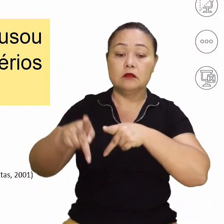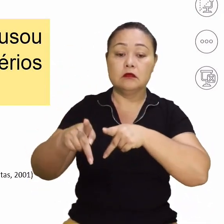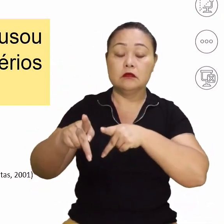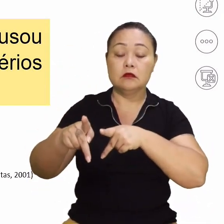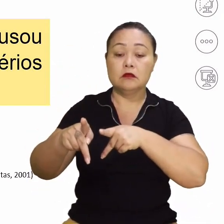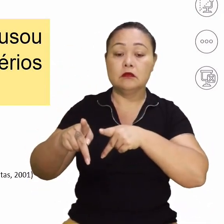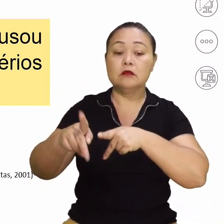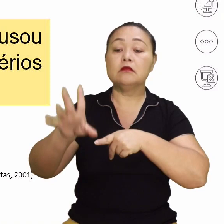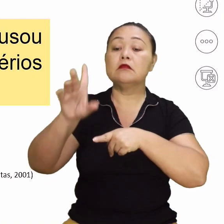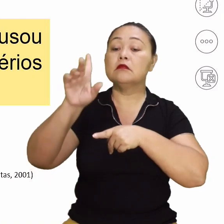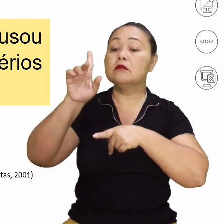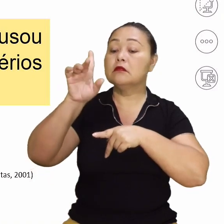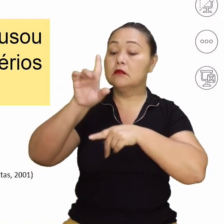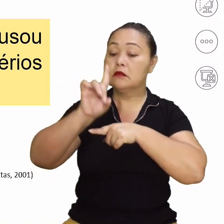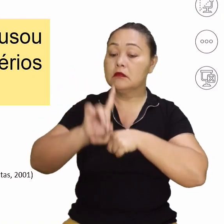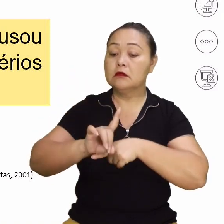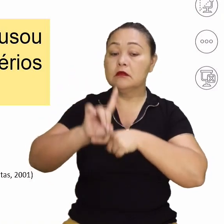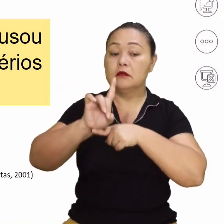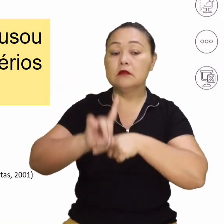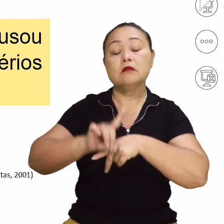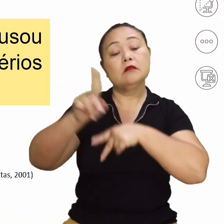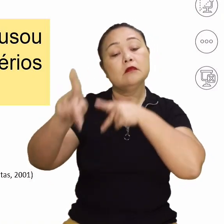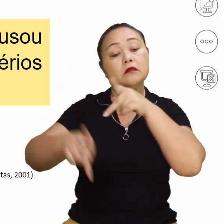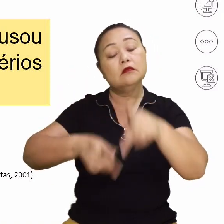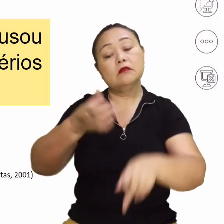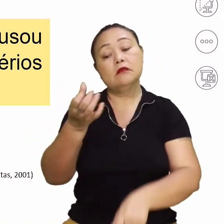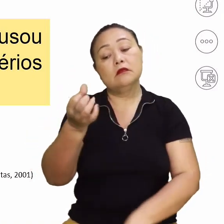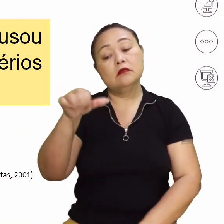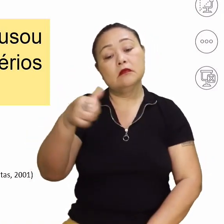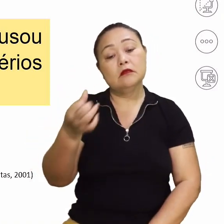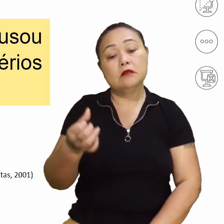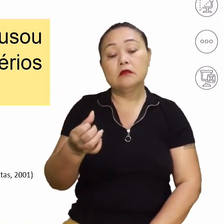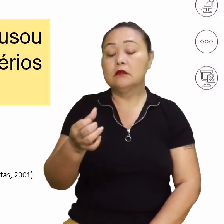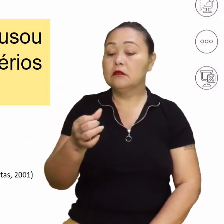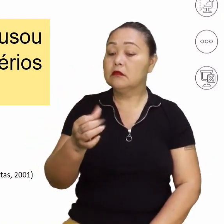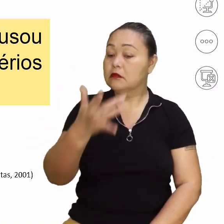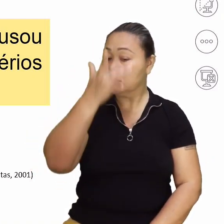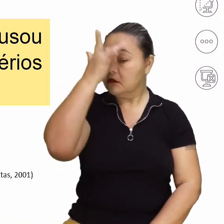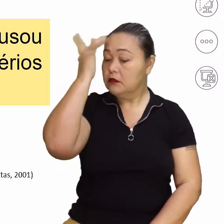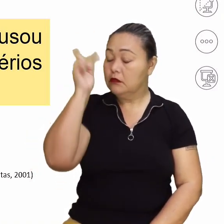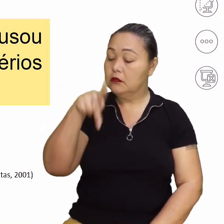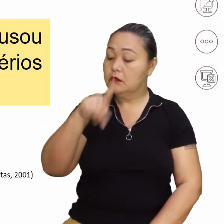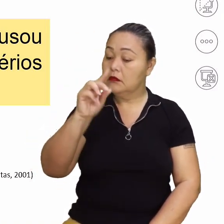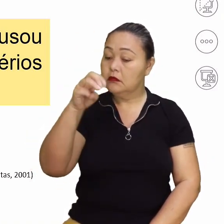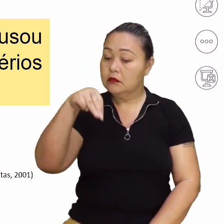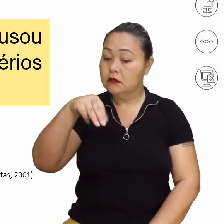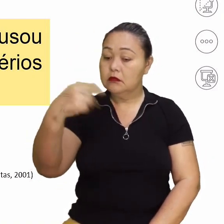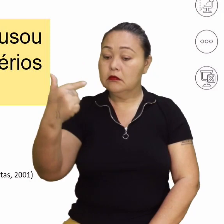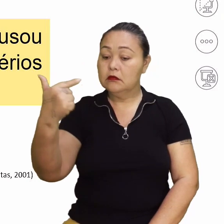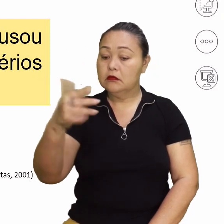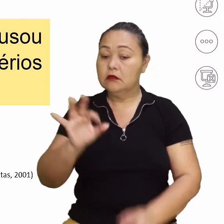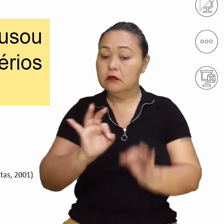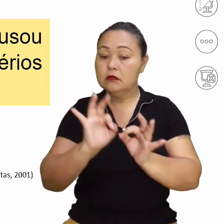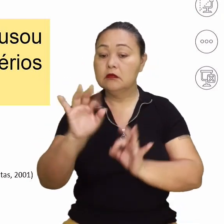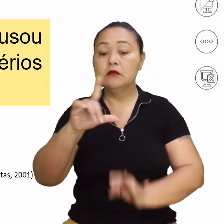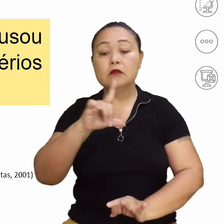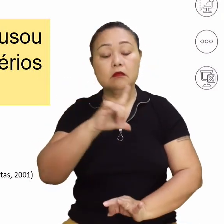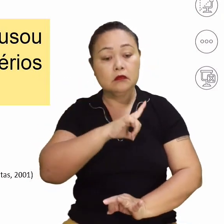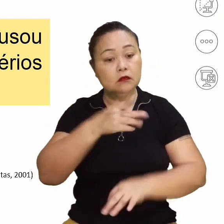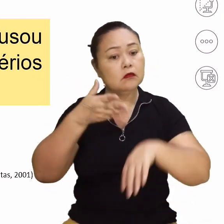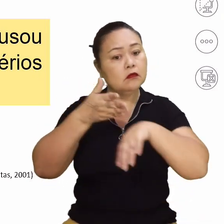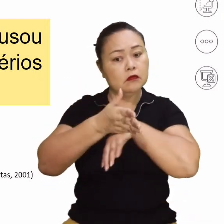Olha só nossa densidade em torno de 6,6 pessoas por quilómetro quadrado possui uma alta participação